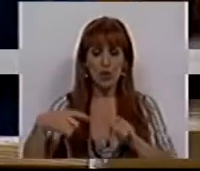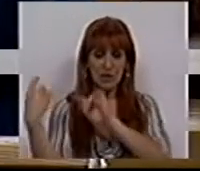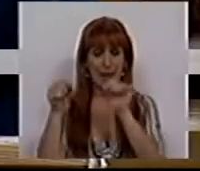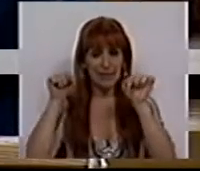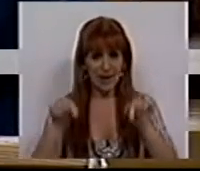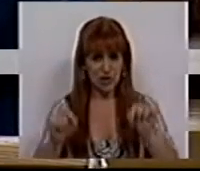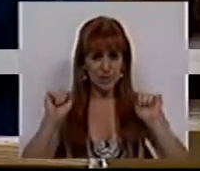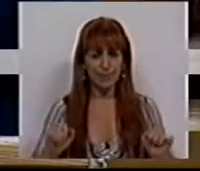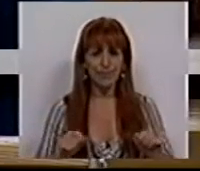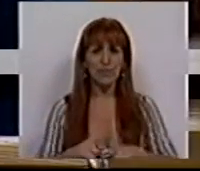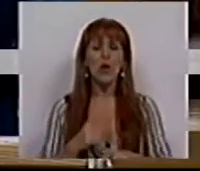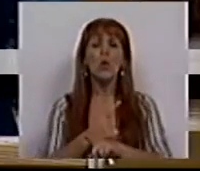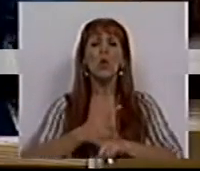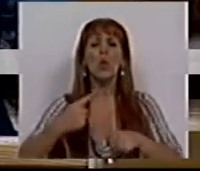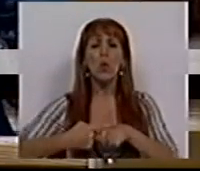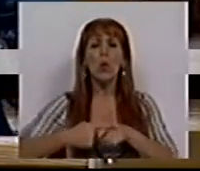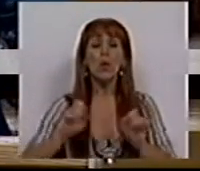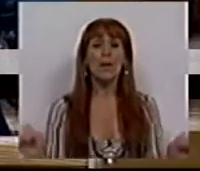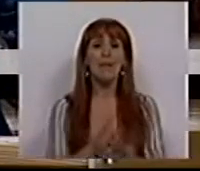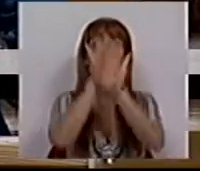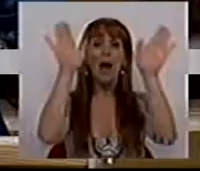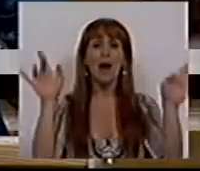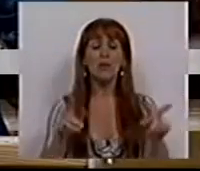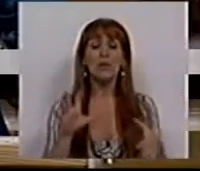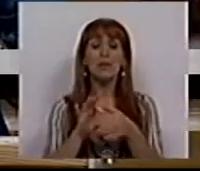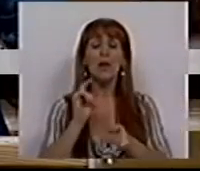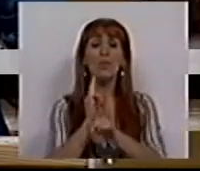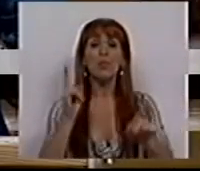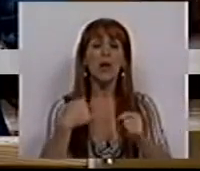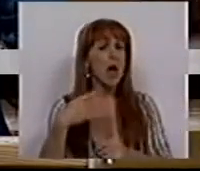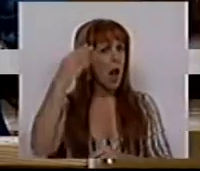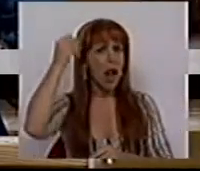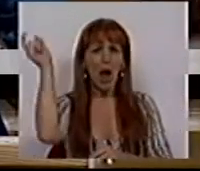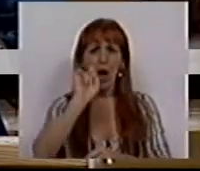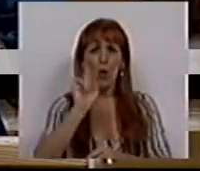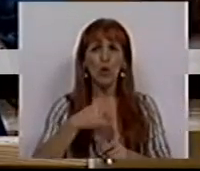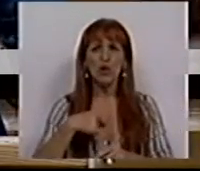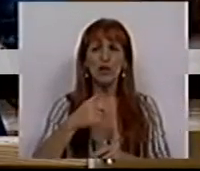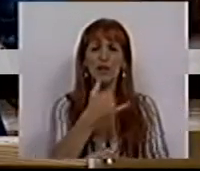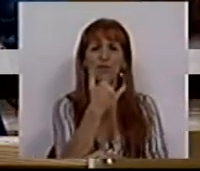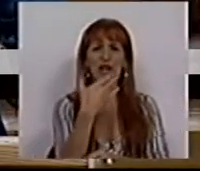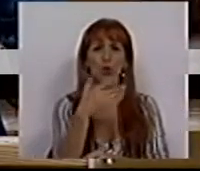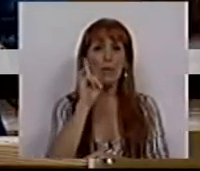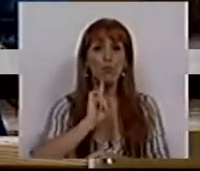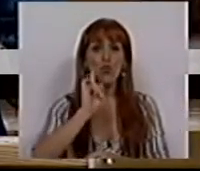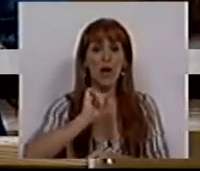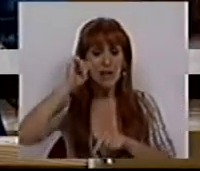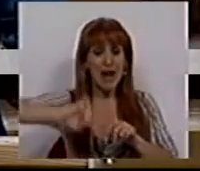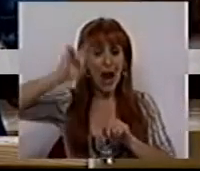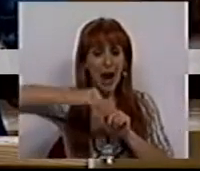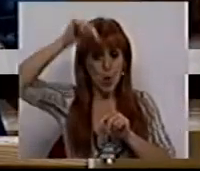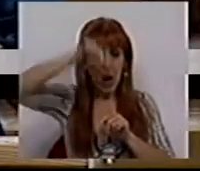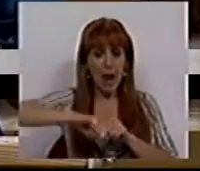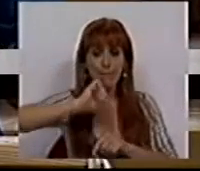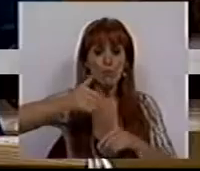este debate. E a motivação clara tem a ver com o não esquecer as 21 mulheres que este